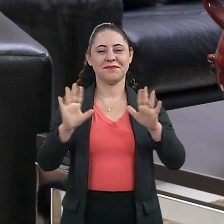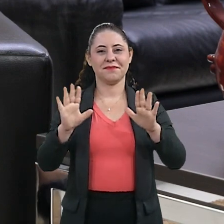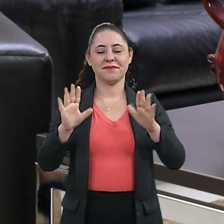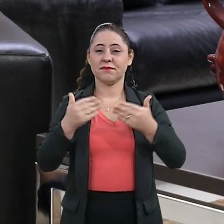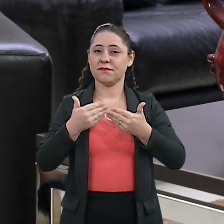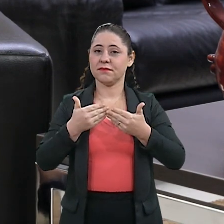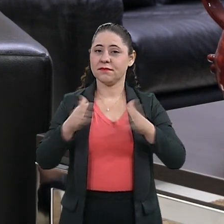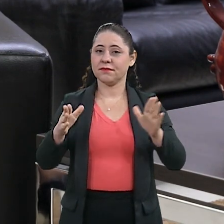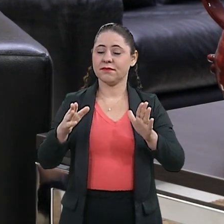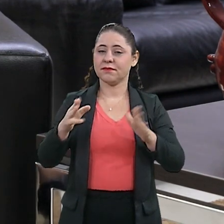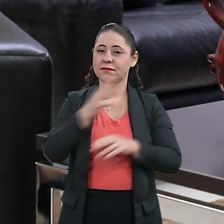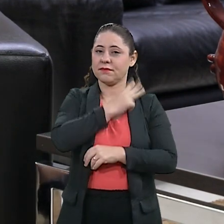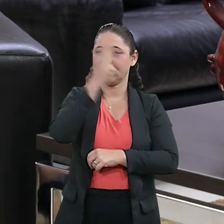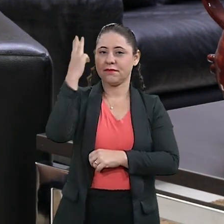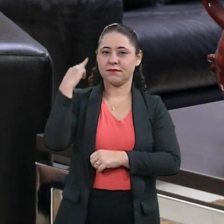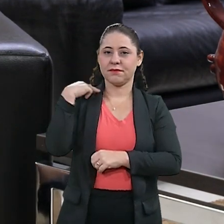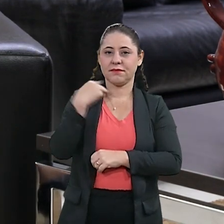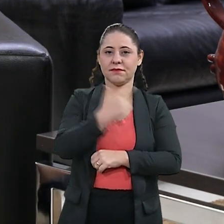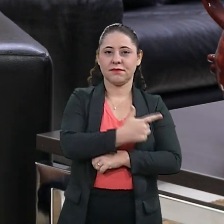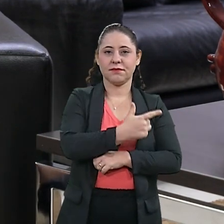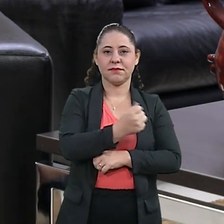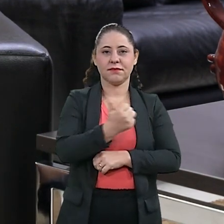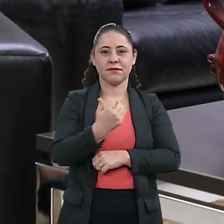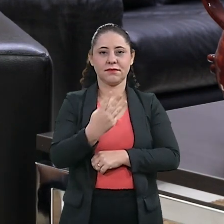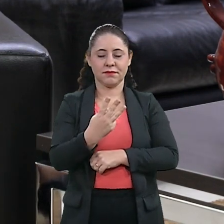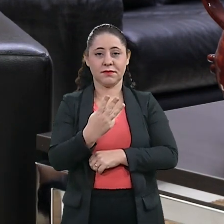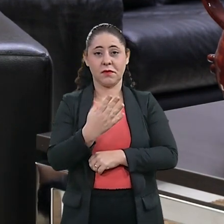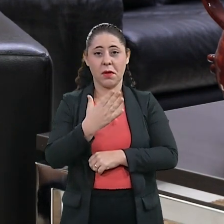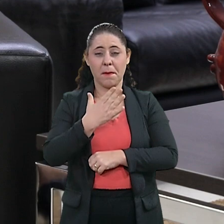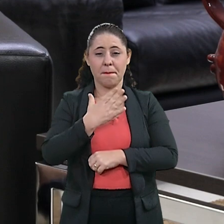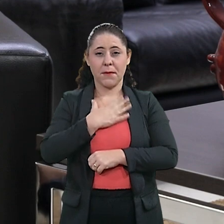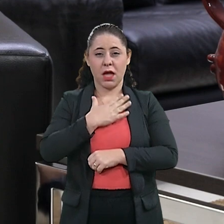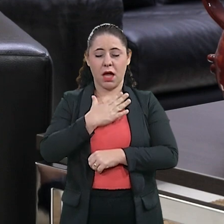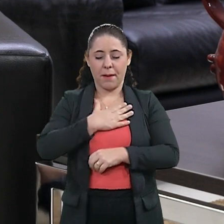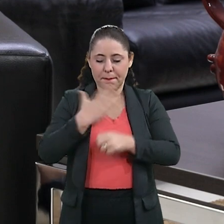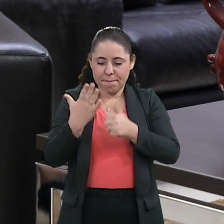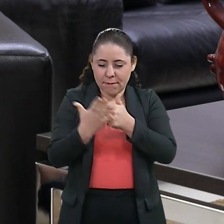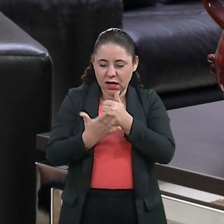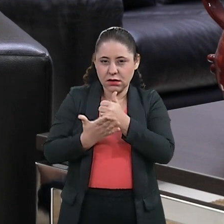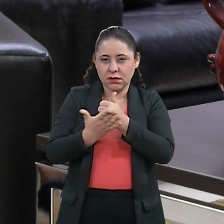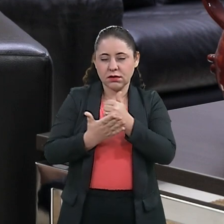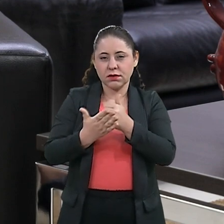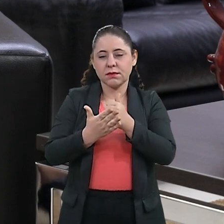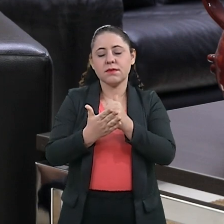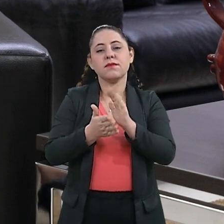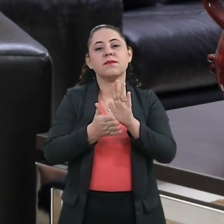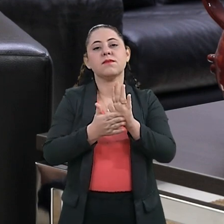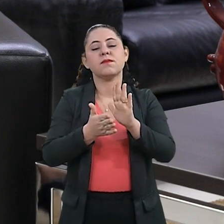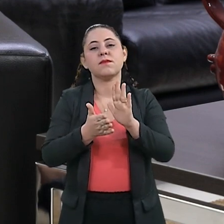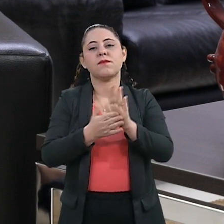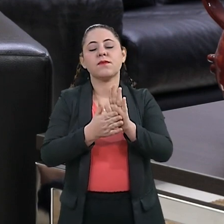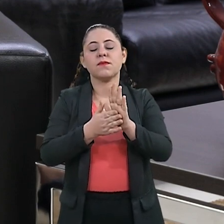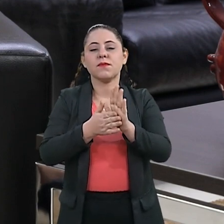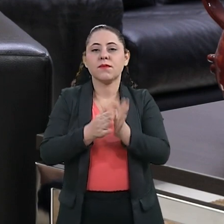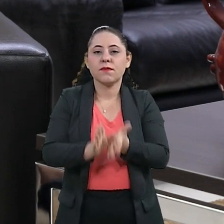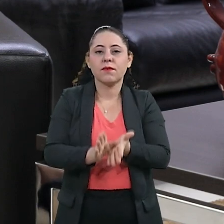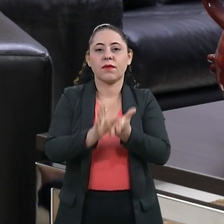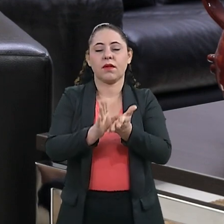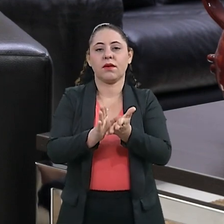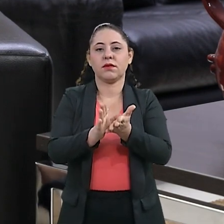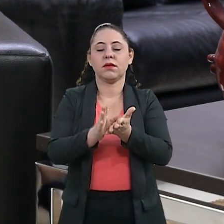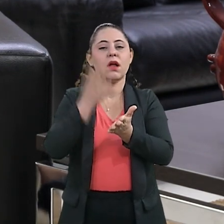Olá! Lançado em maio de 2023, o programa Minhas Raízes é uma iniciativa da Coordenadoria da Infância e